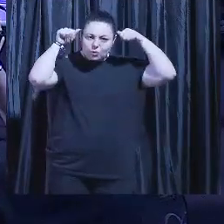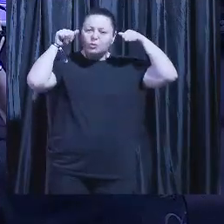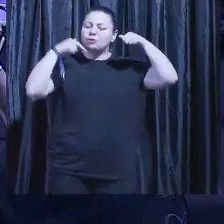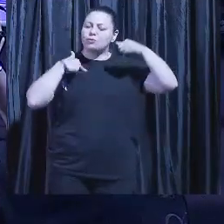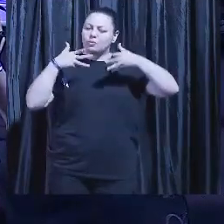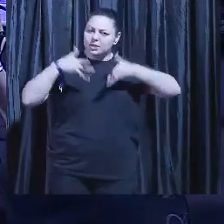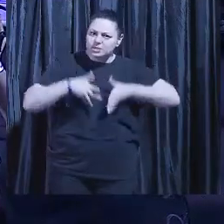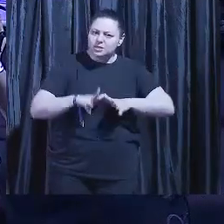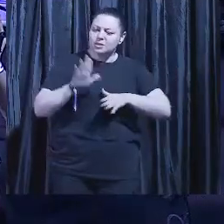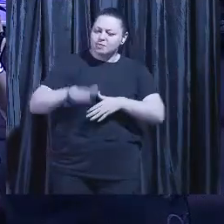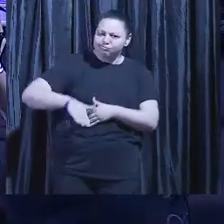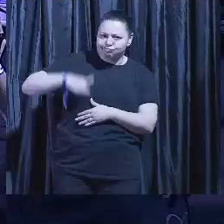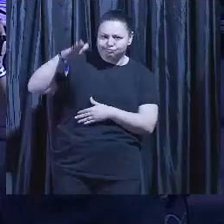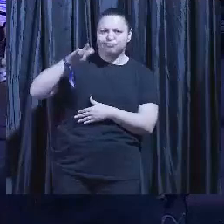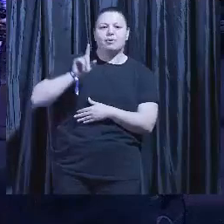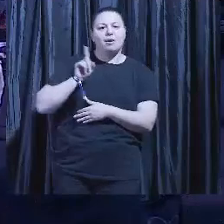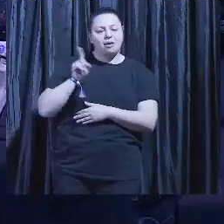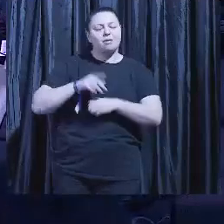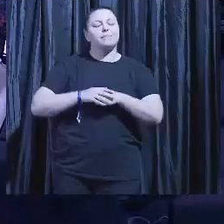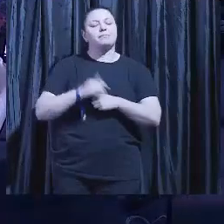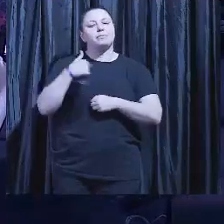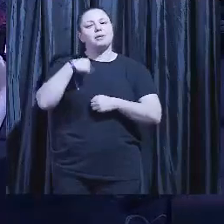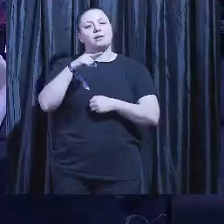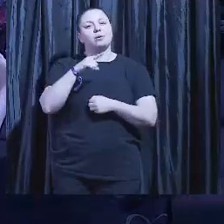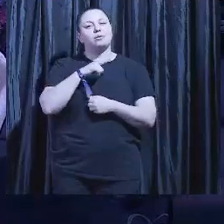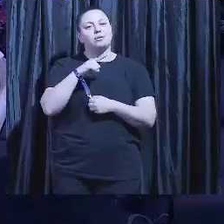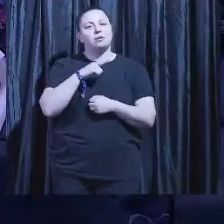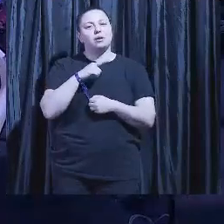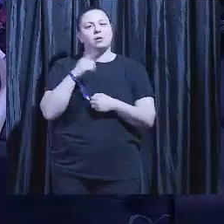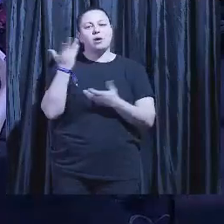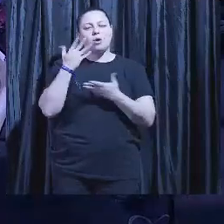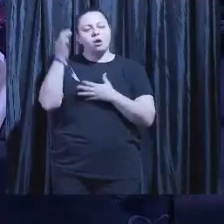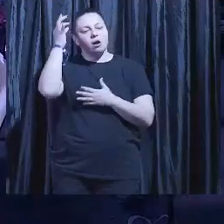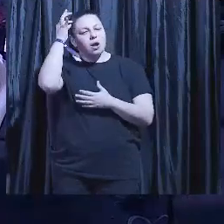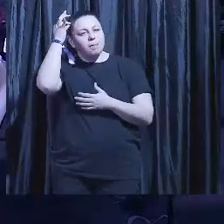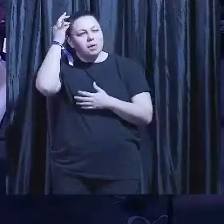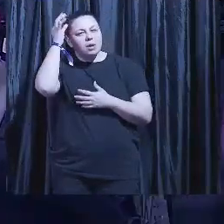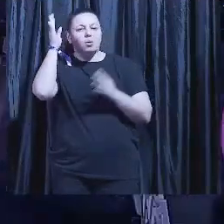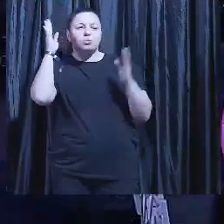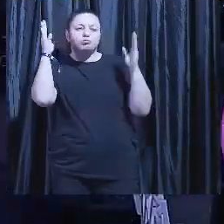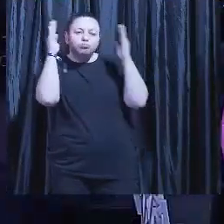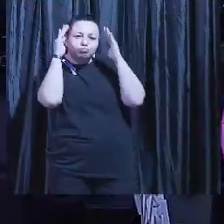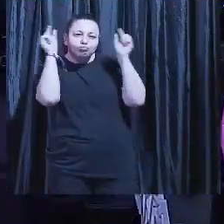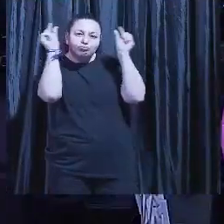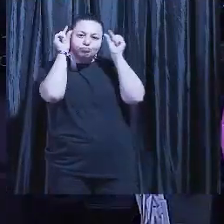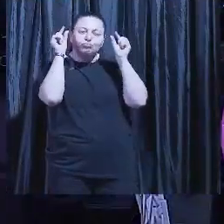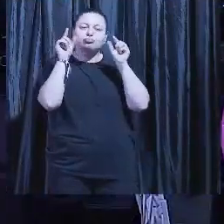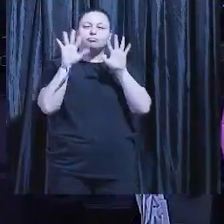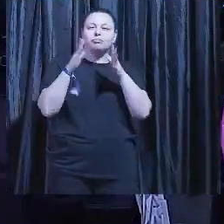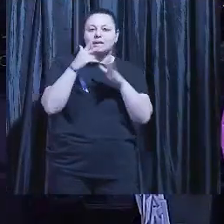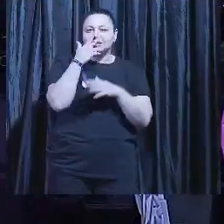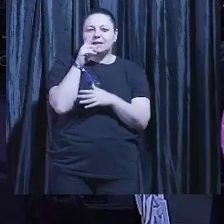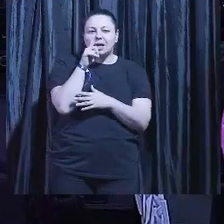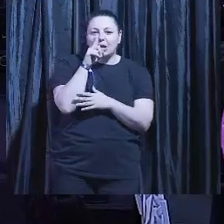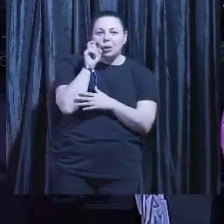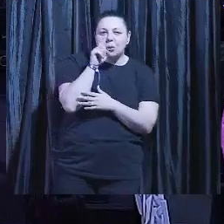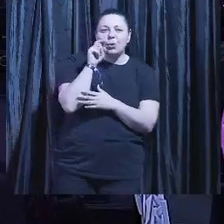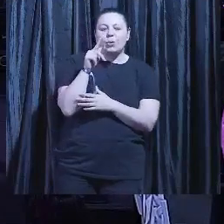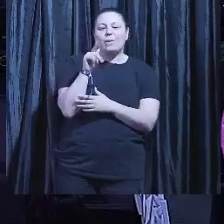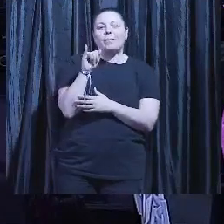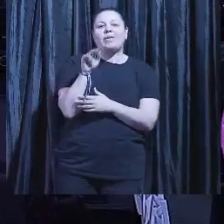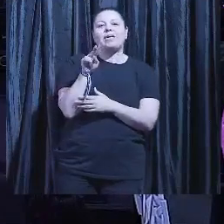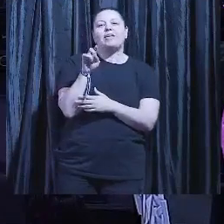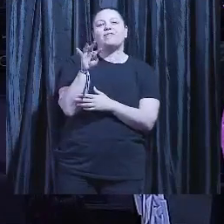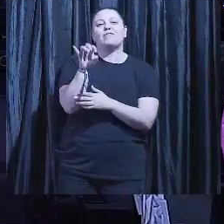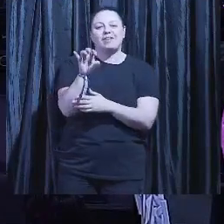Manaus. Eu tenho um tom de cabelo bem baixinho, num tom que a gente chama de louro pivete.